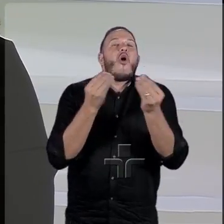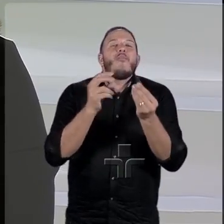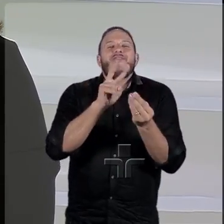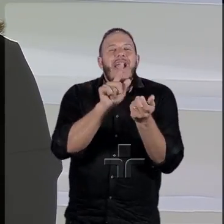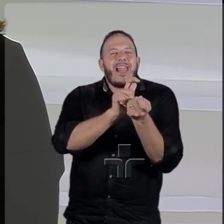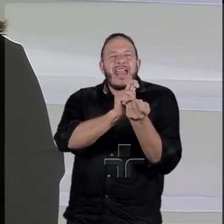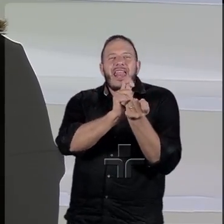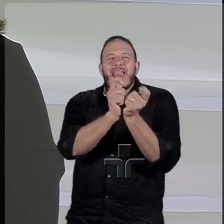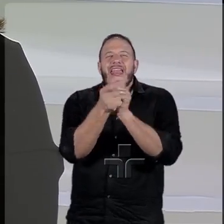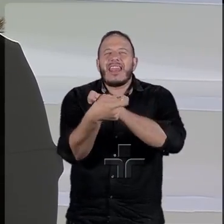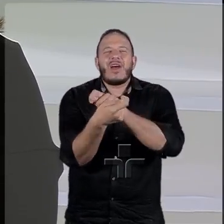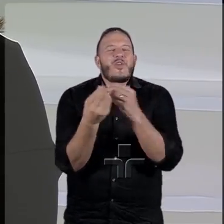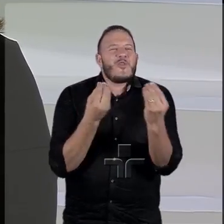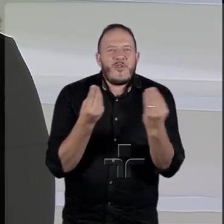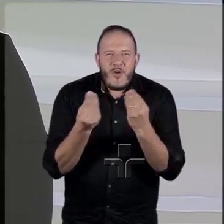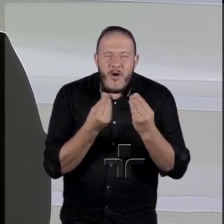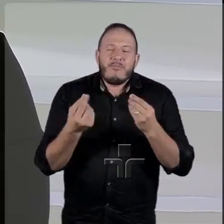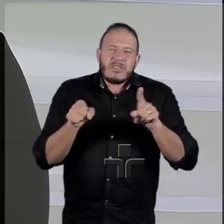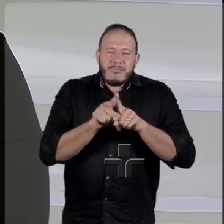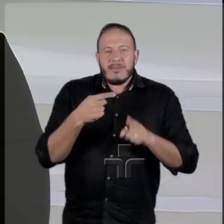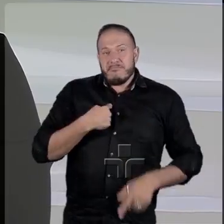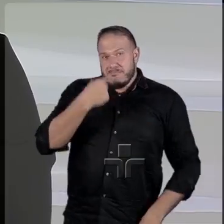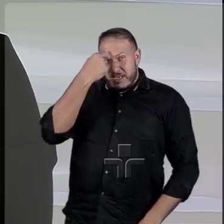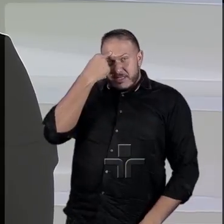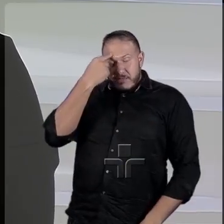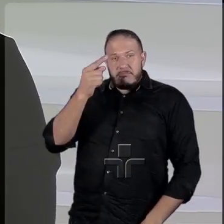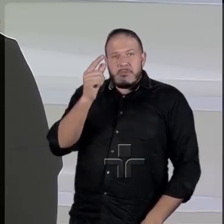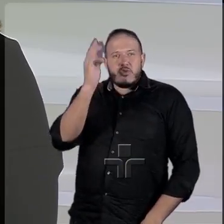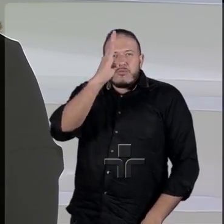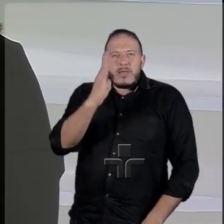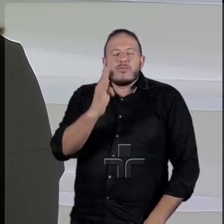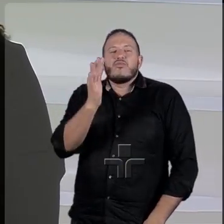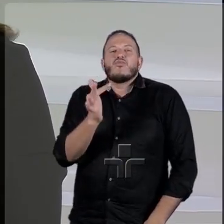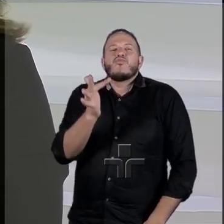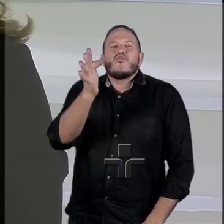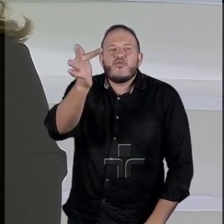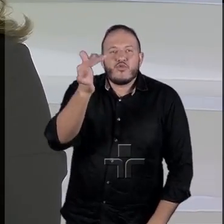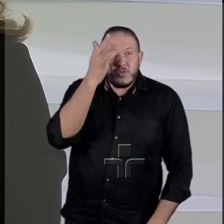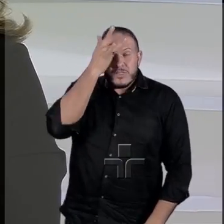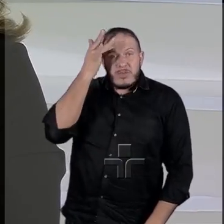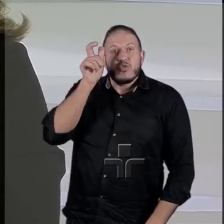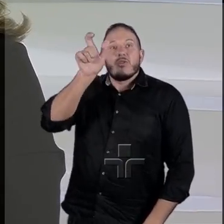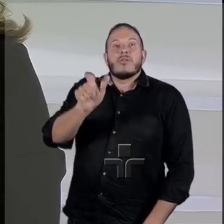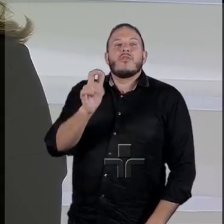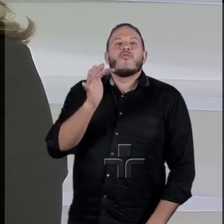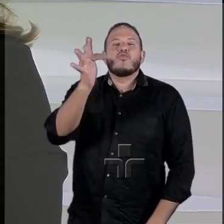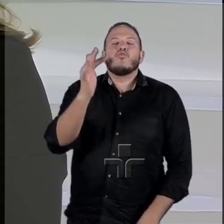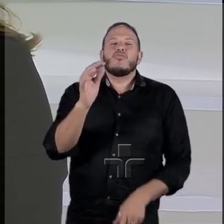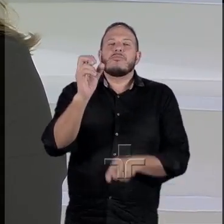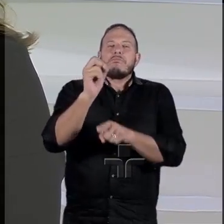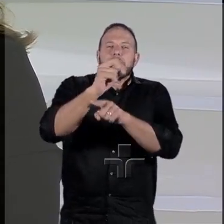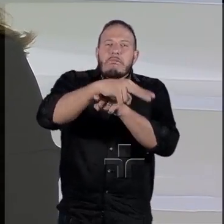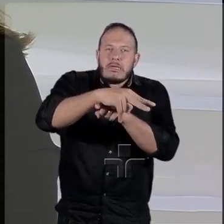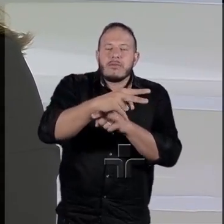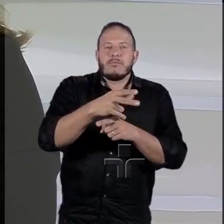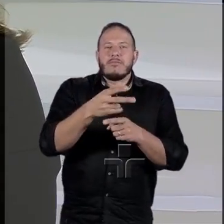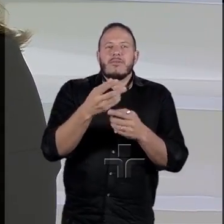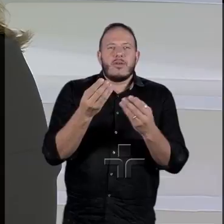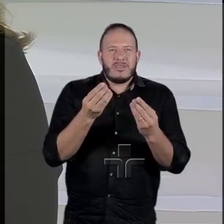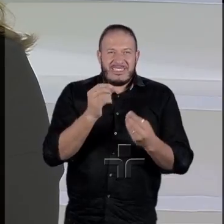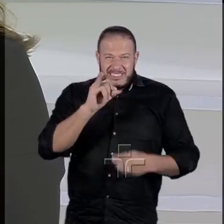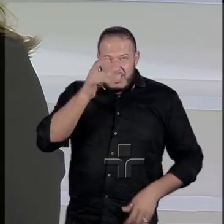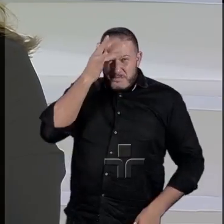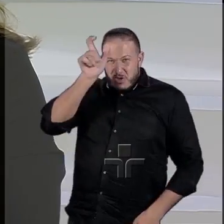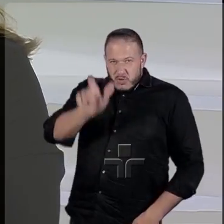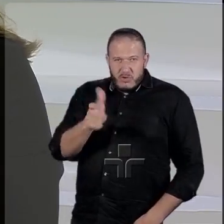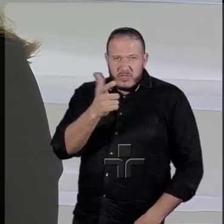transição. Pensando no país no longo prazo também, essas pessoas que vão entrar no programa de capitalização, se elas não tiverem